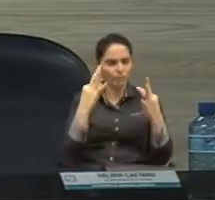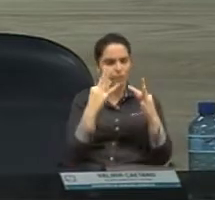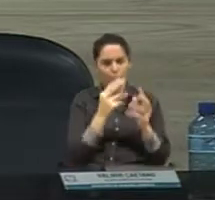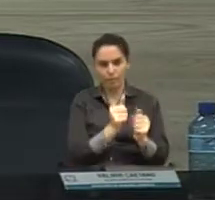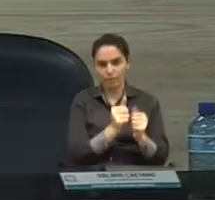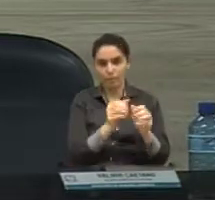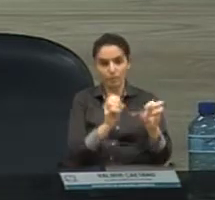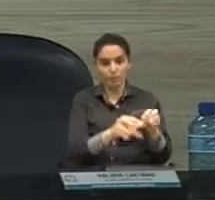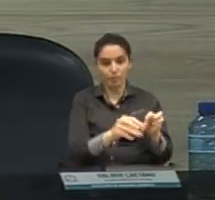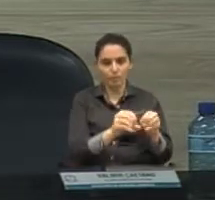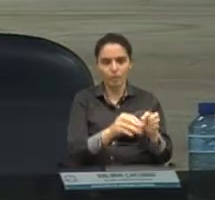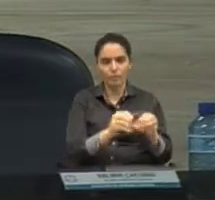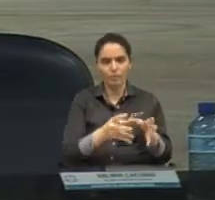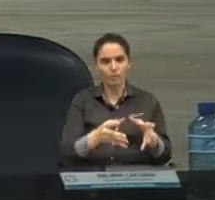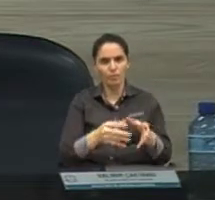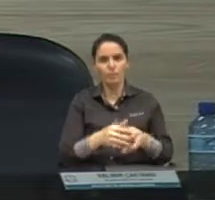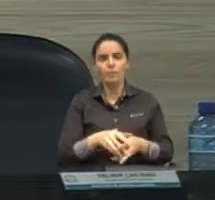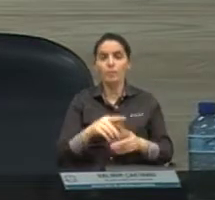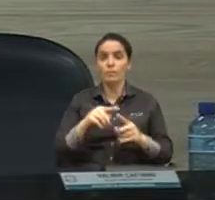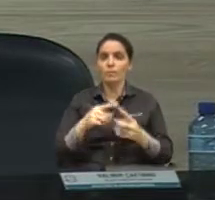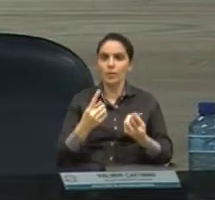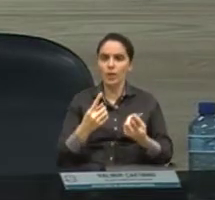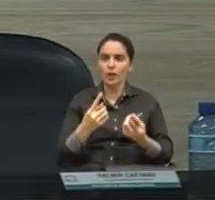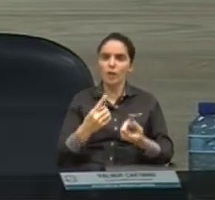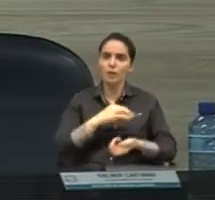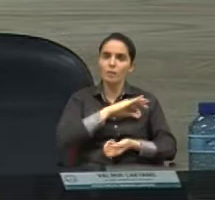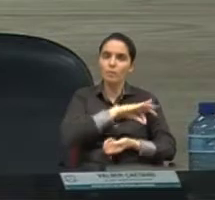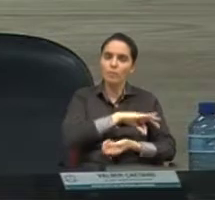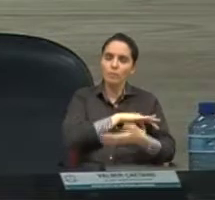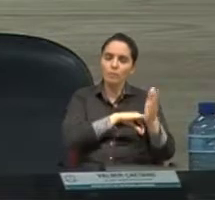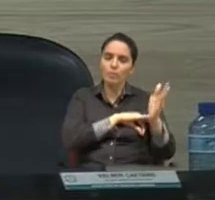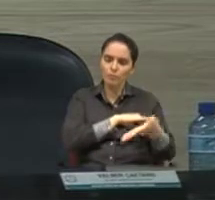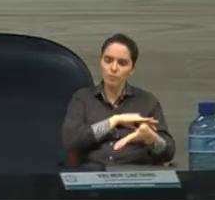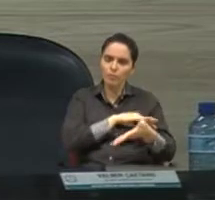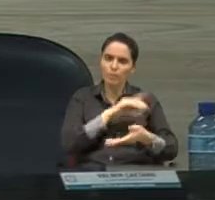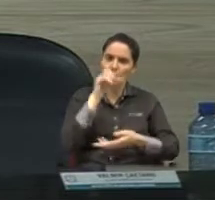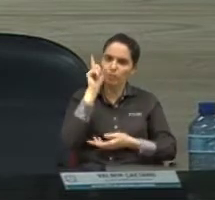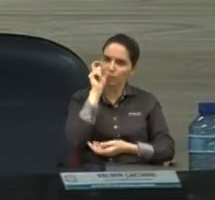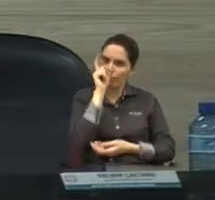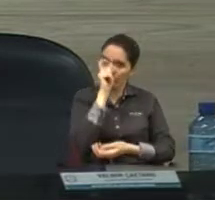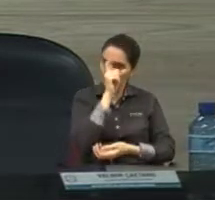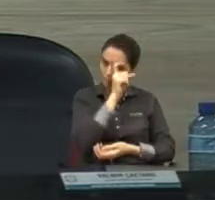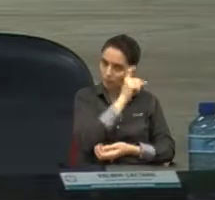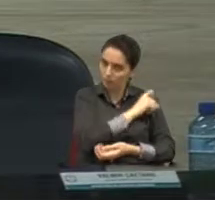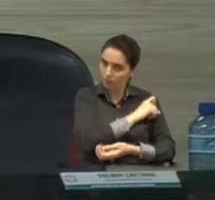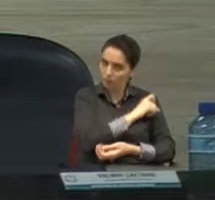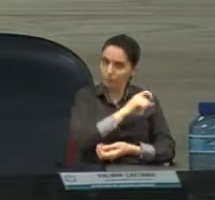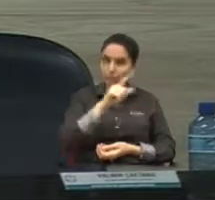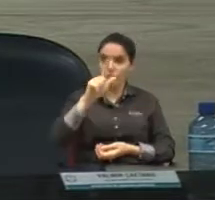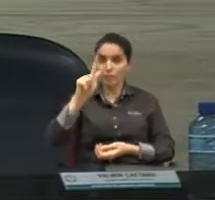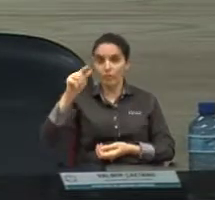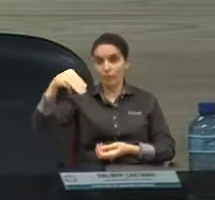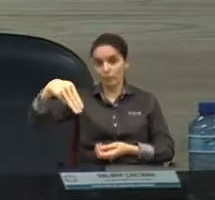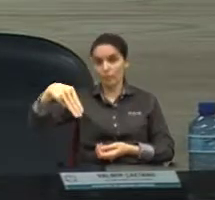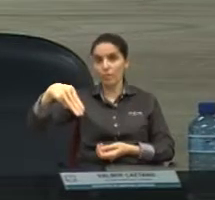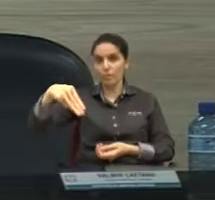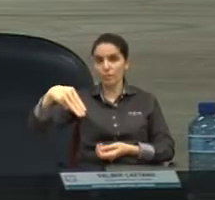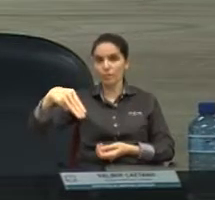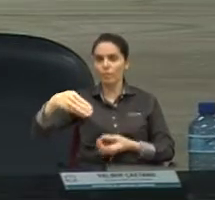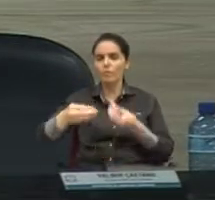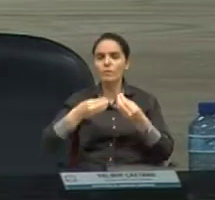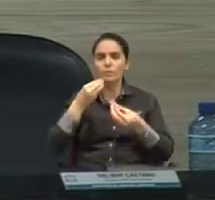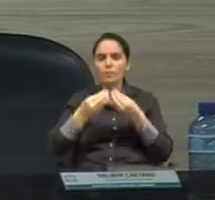Mas eu fico imaginando a dificuldade de um policial hoje, de um guarda municipal, enfrentar a